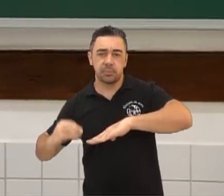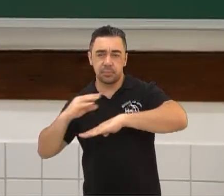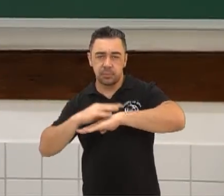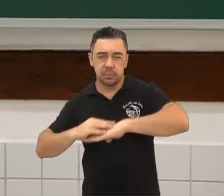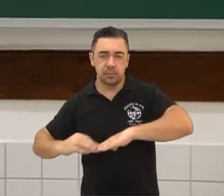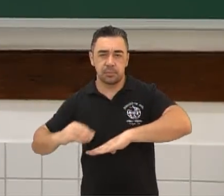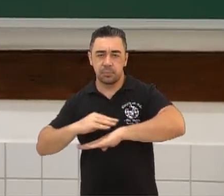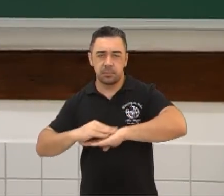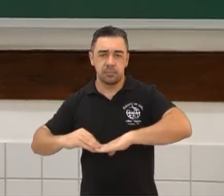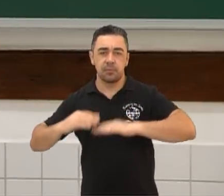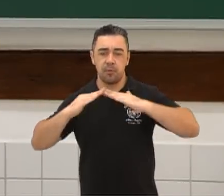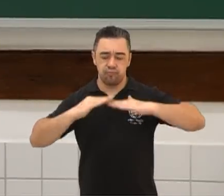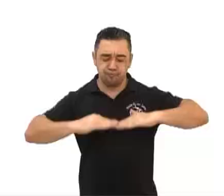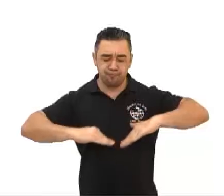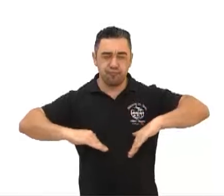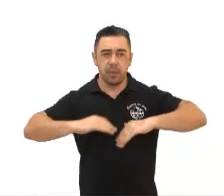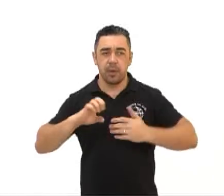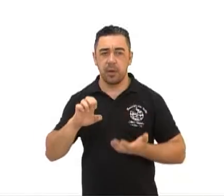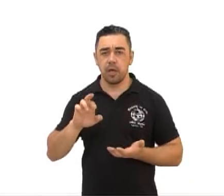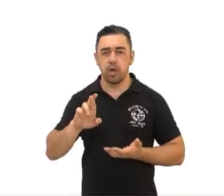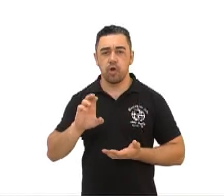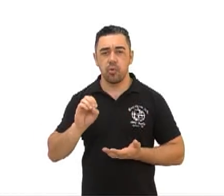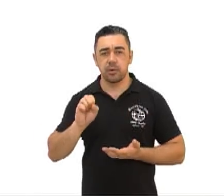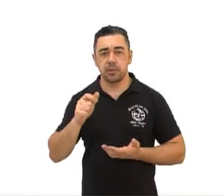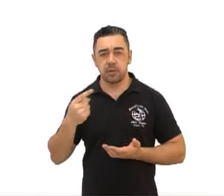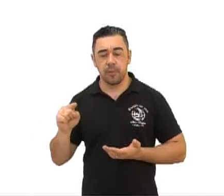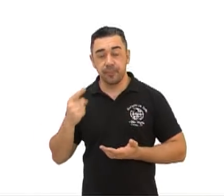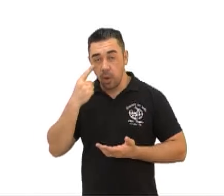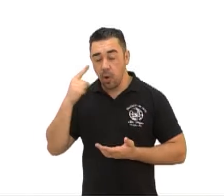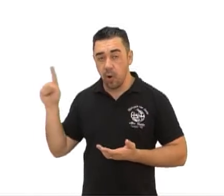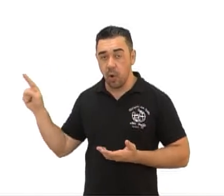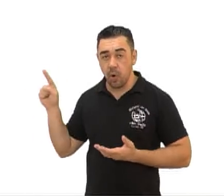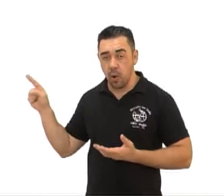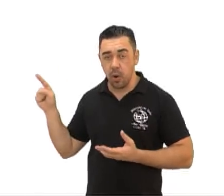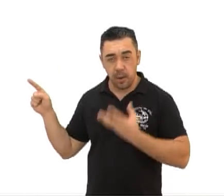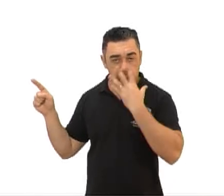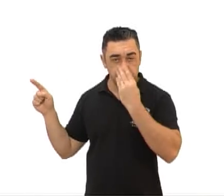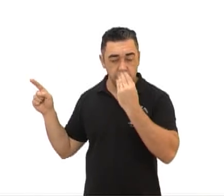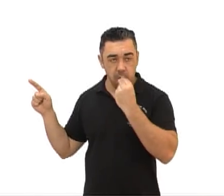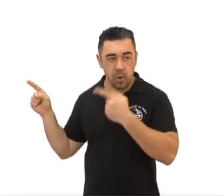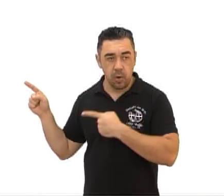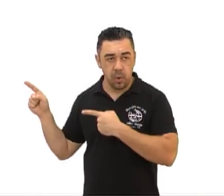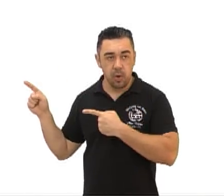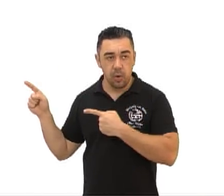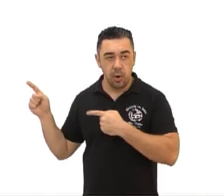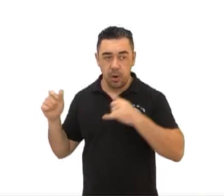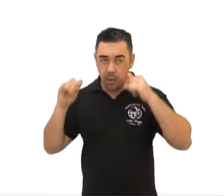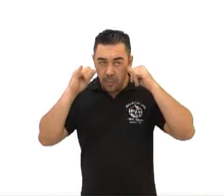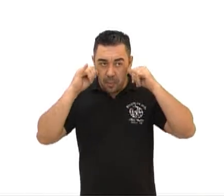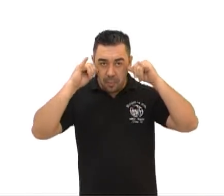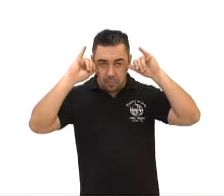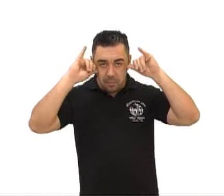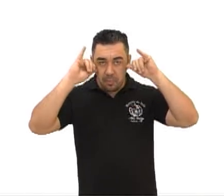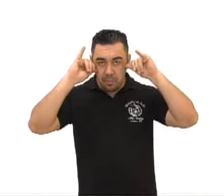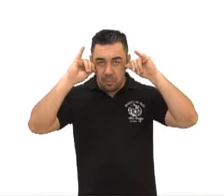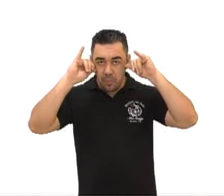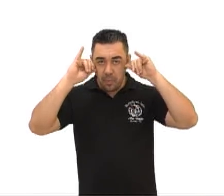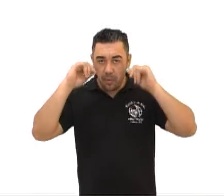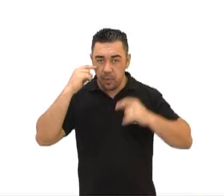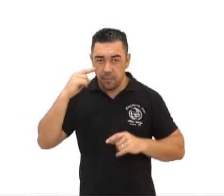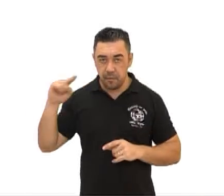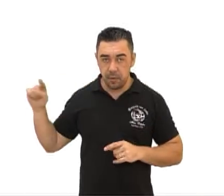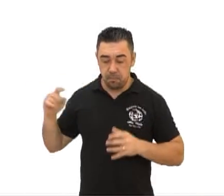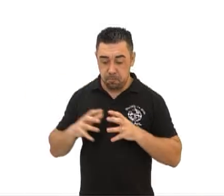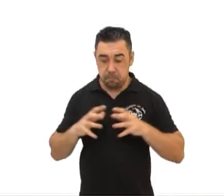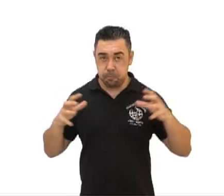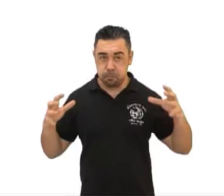para a compactação do solo. E aí a gente tem uma imagem, né, no rebanho, poderia ser maior aqui, né, mas está só uma